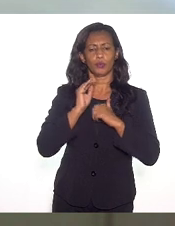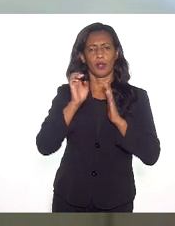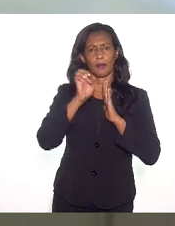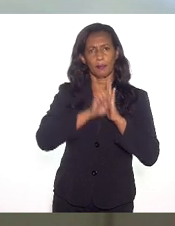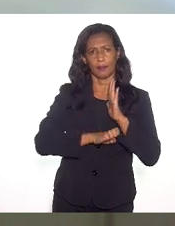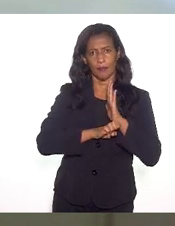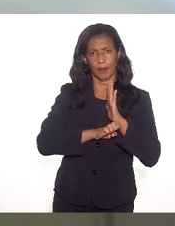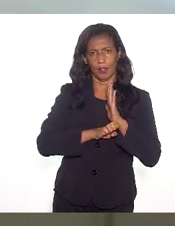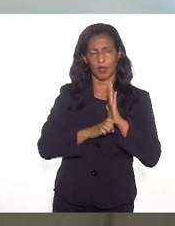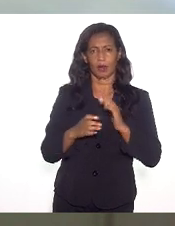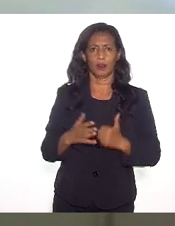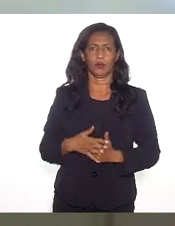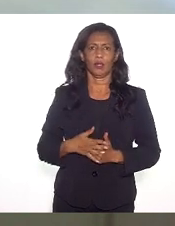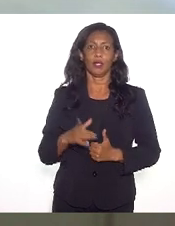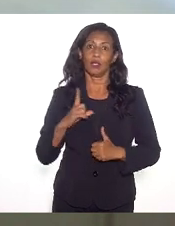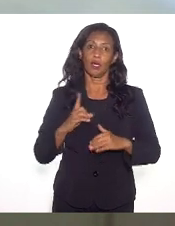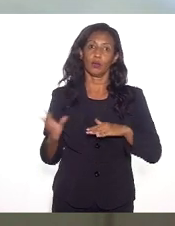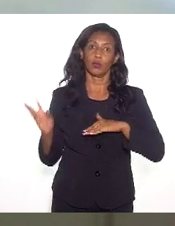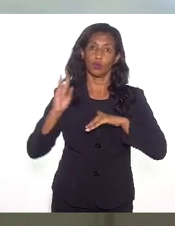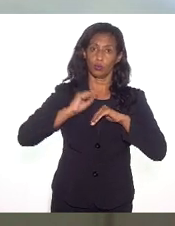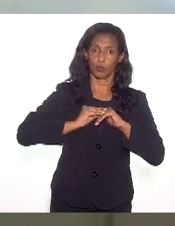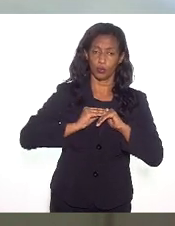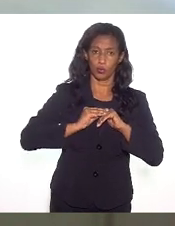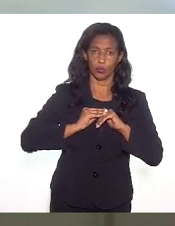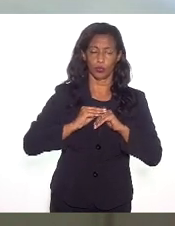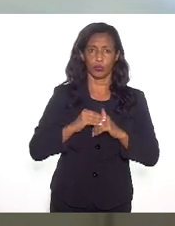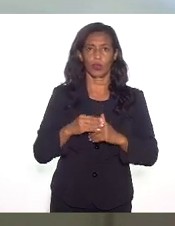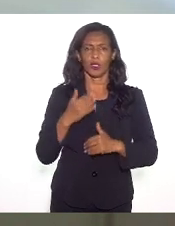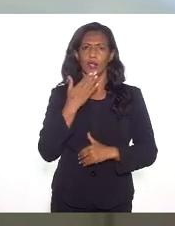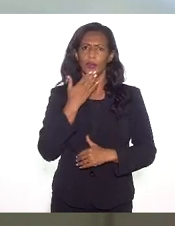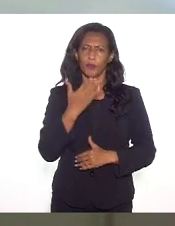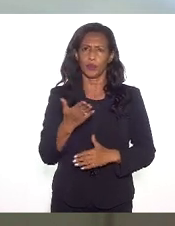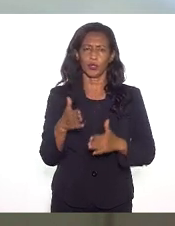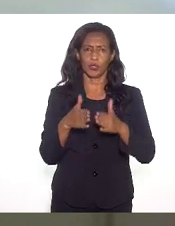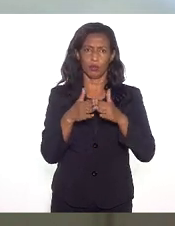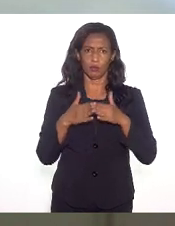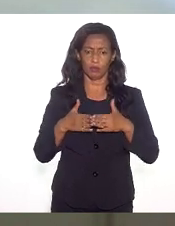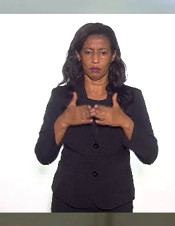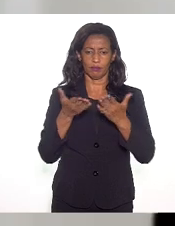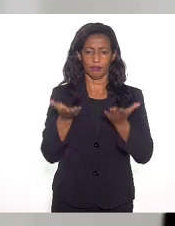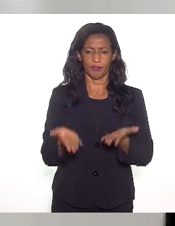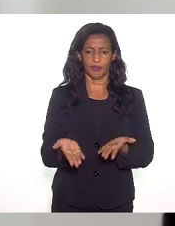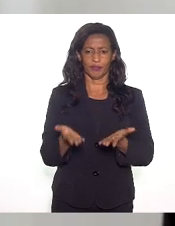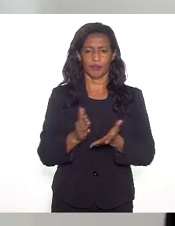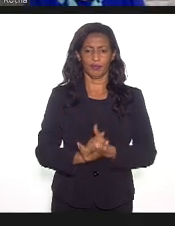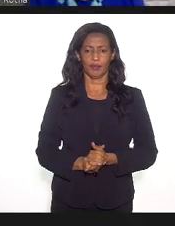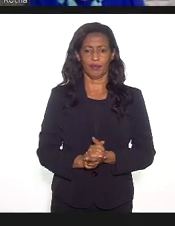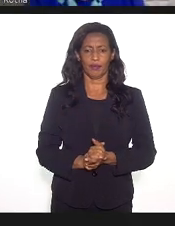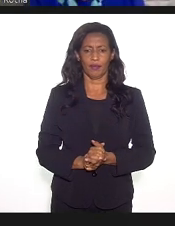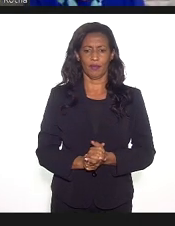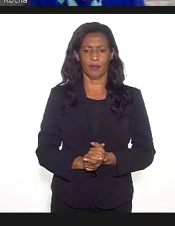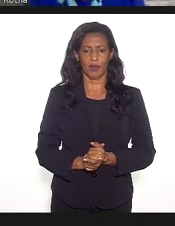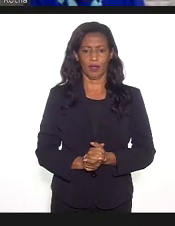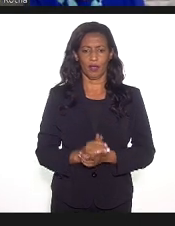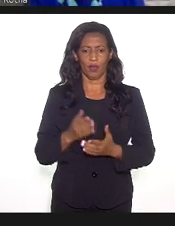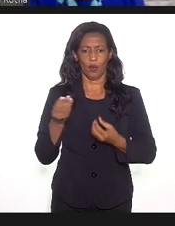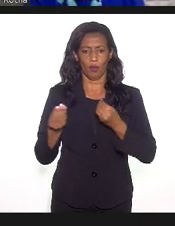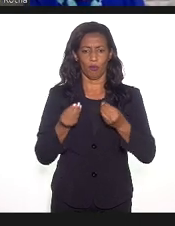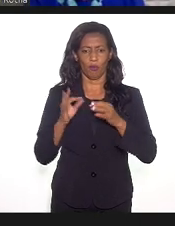concluindo por substitutivo e solicitando a Vossa Excelência... Forma